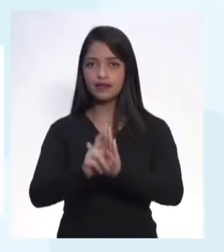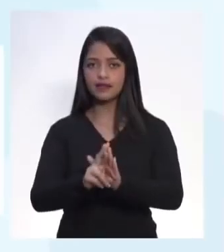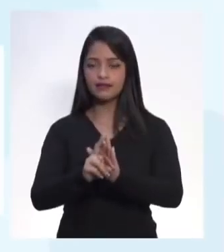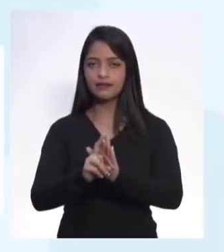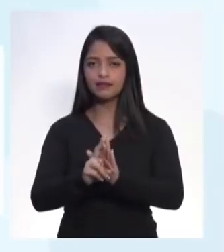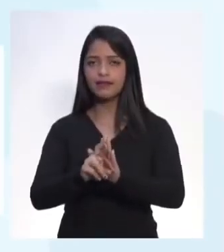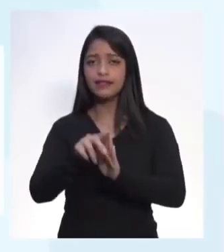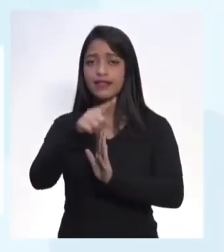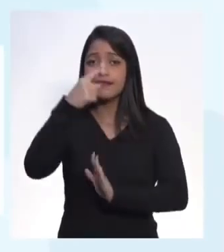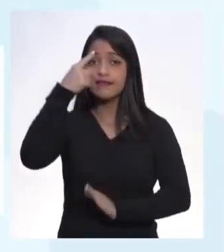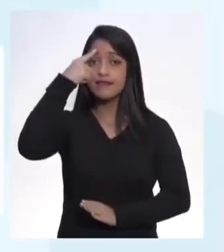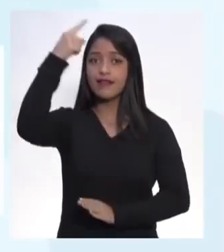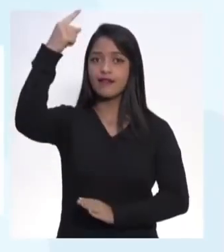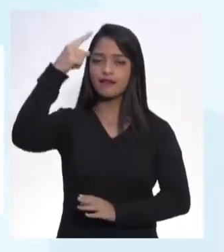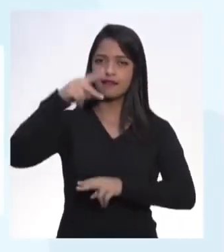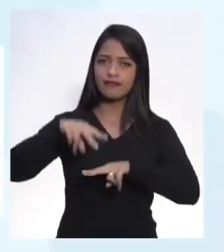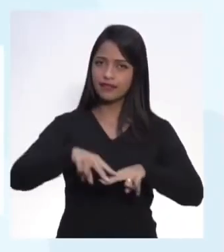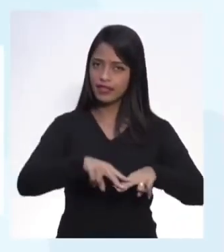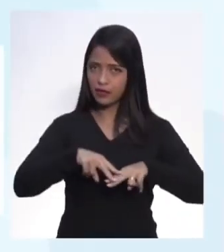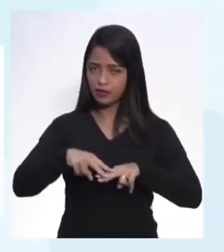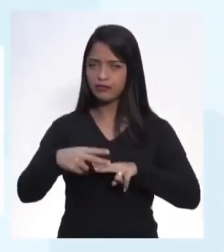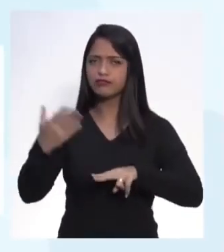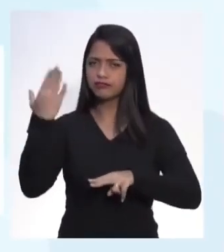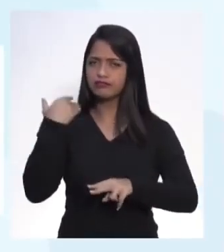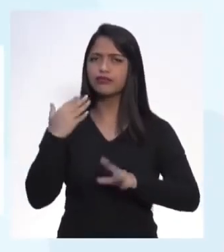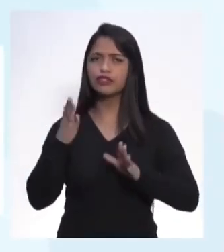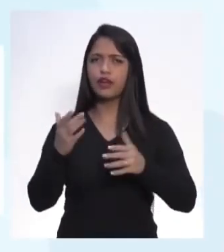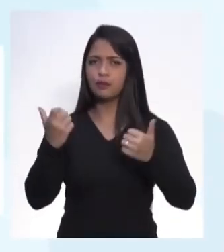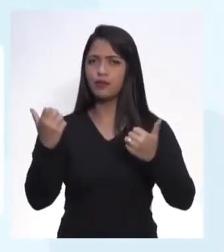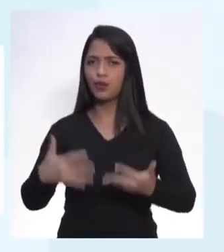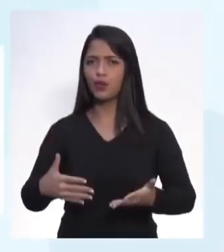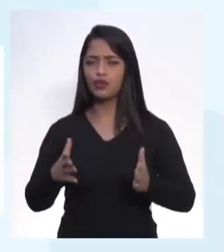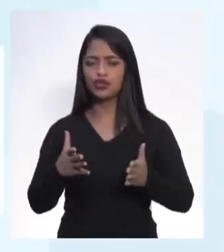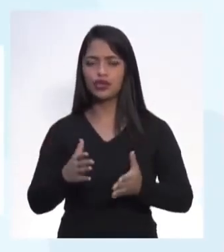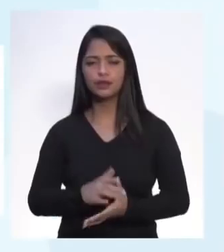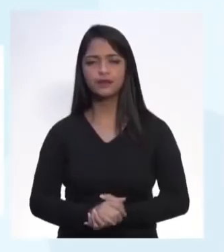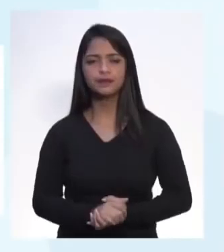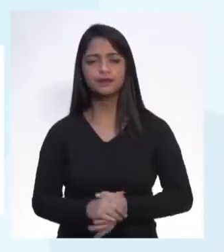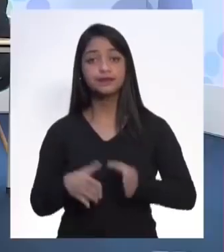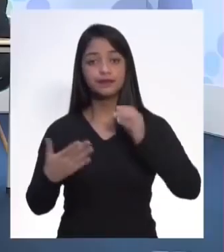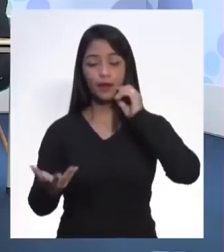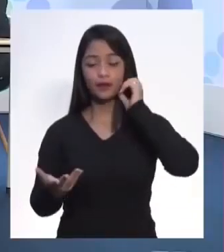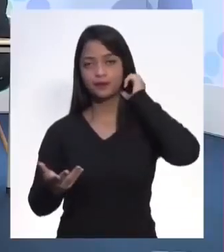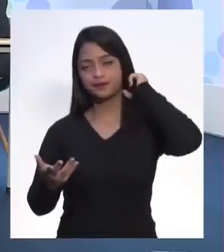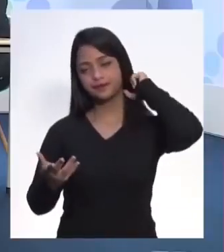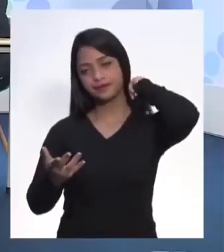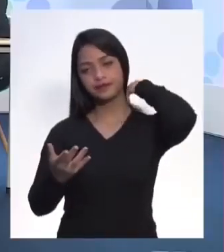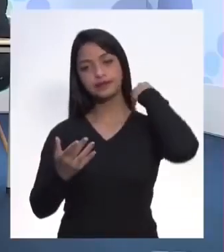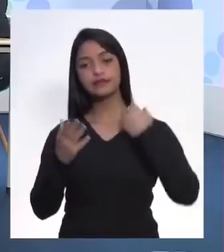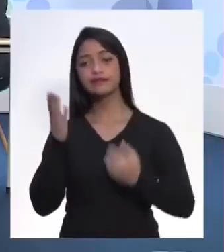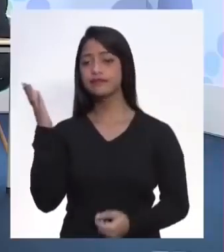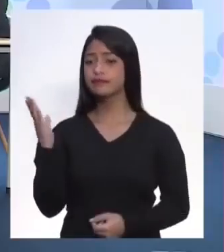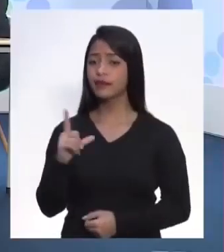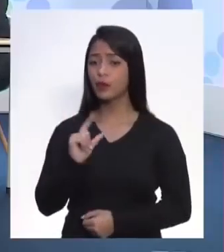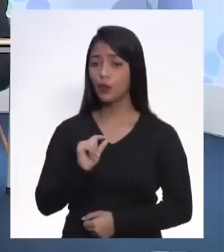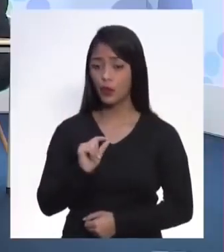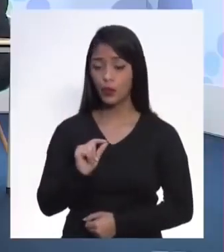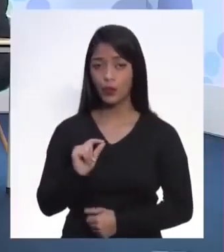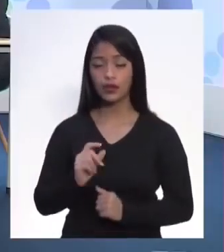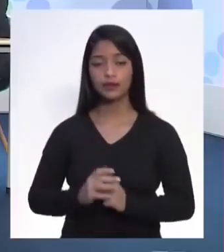uma lembradinha também, porque a gente já falou um pouquinho sobre isso. Então, o que a gente tem aqui? Ó? Nós